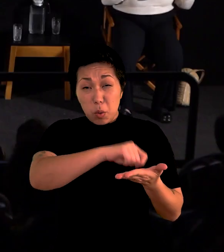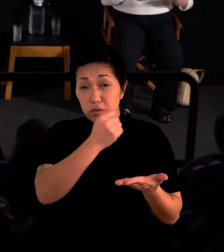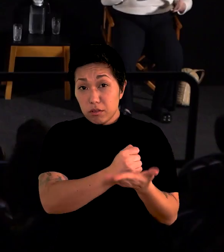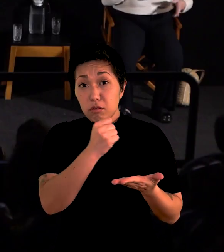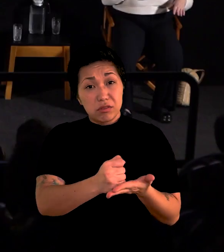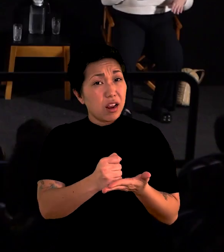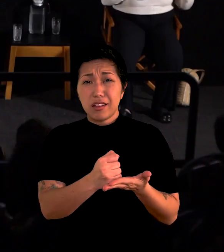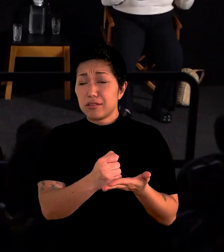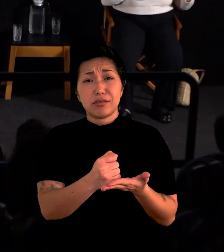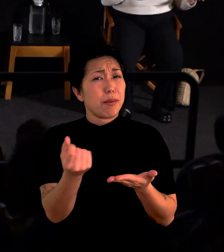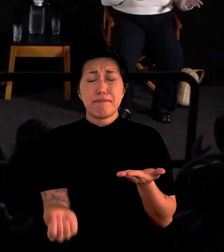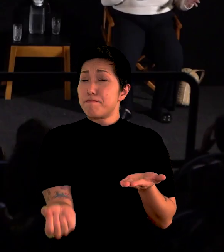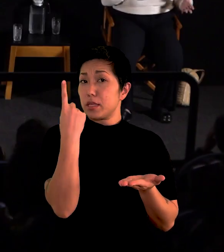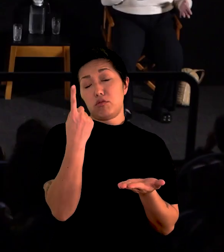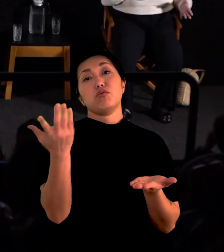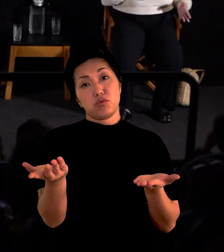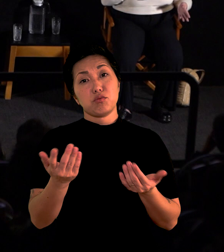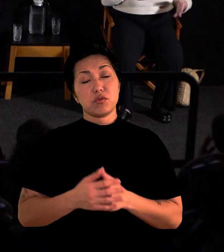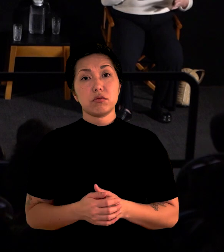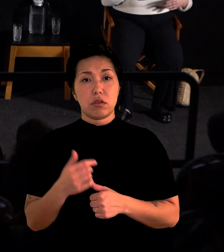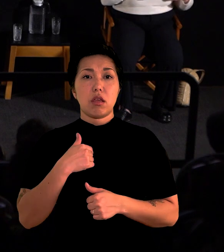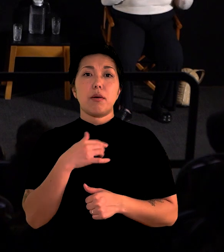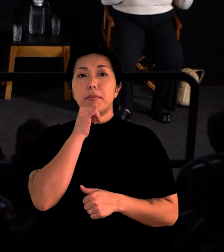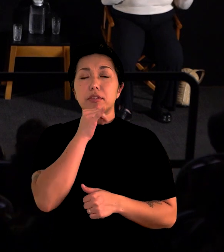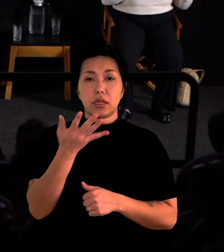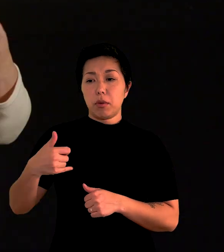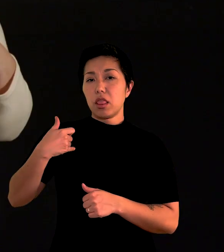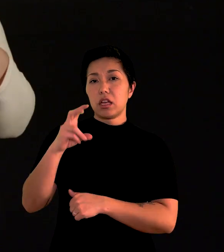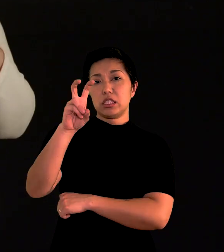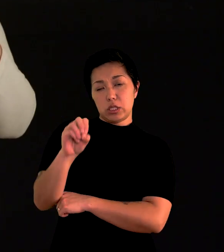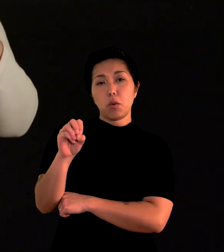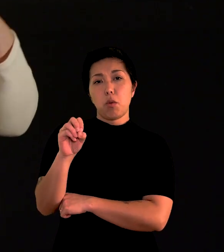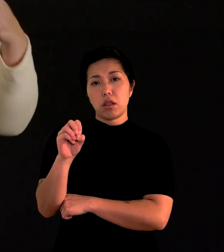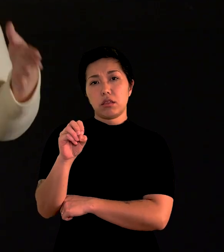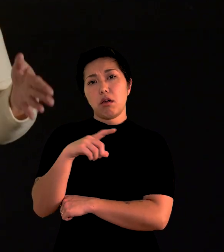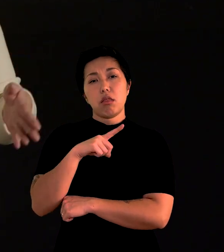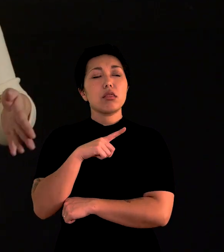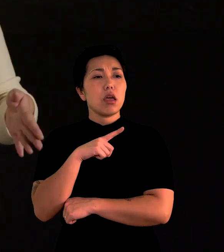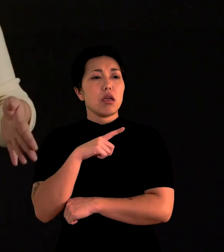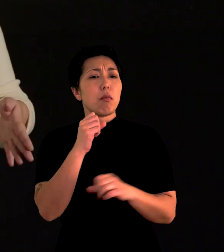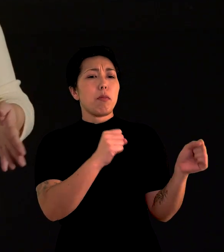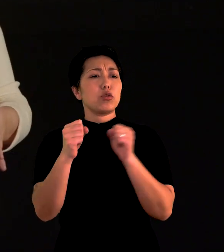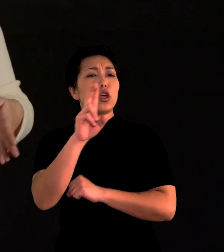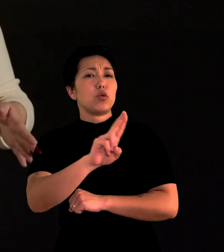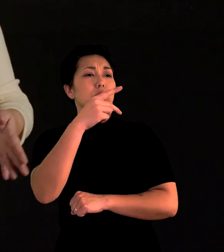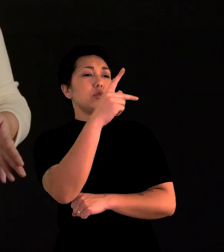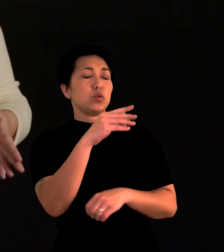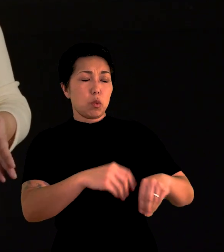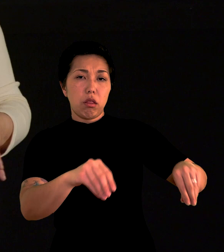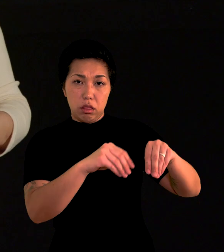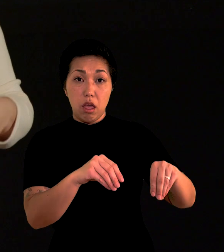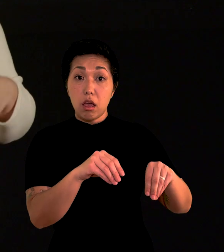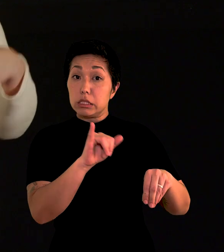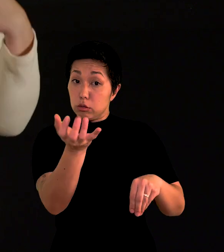são absurdos. Eu tive agora contato com alguns contratos que é assim, eu tenho 50 anos sobre o poder aqui de